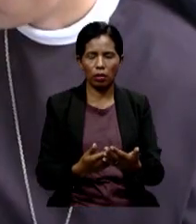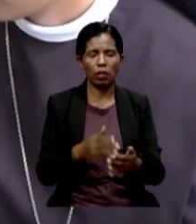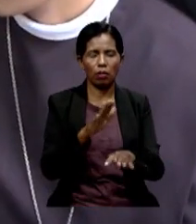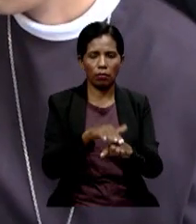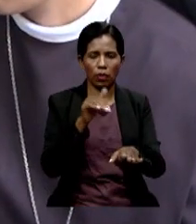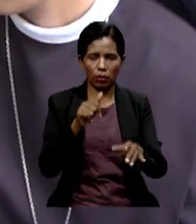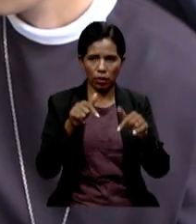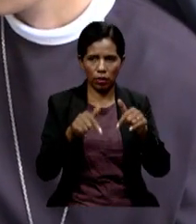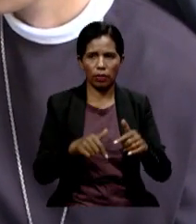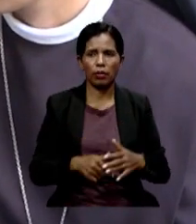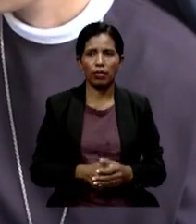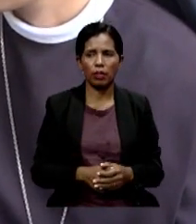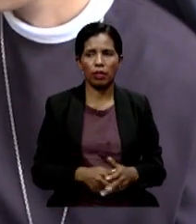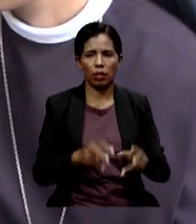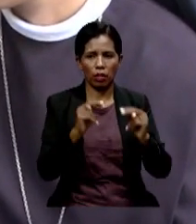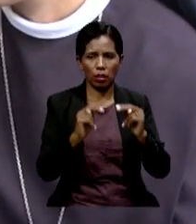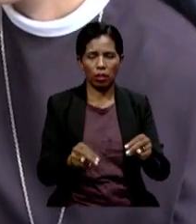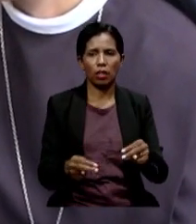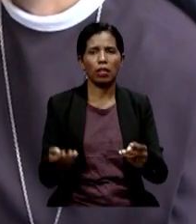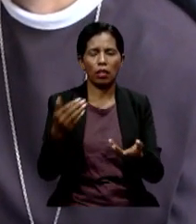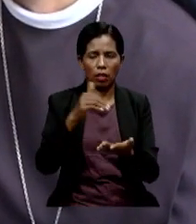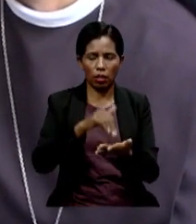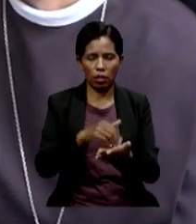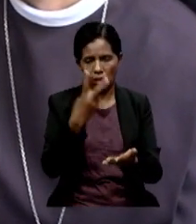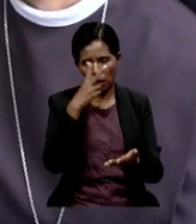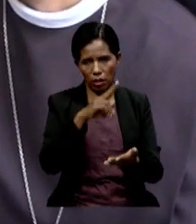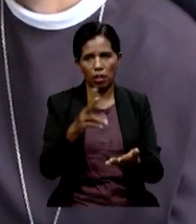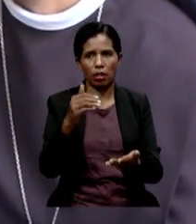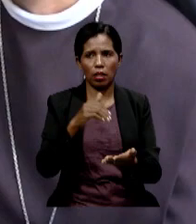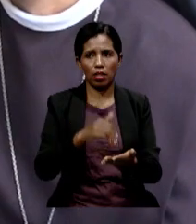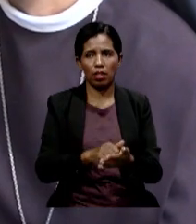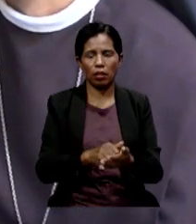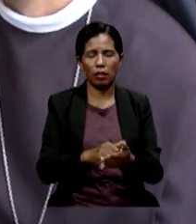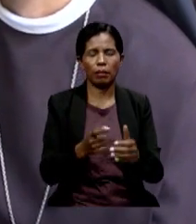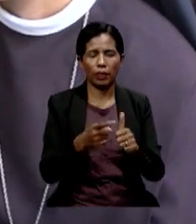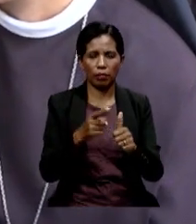ne. At ne tinki filapali ba amor primero,